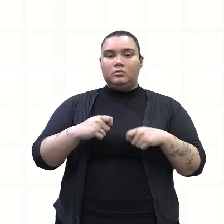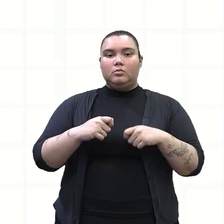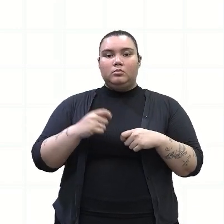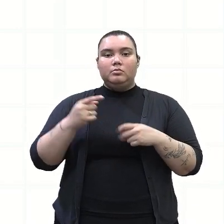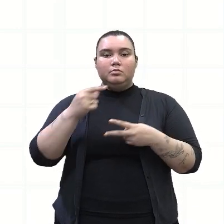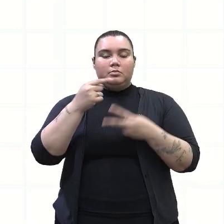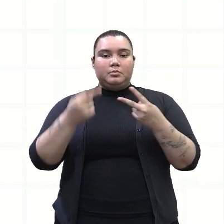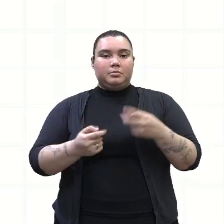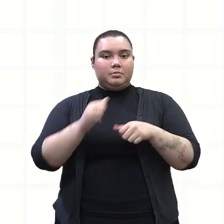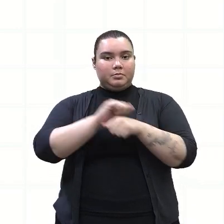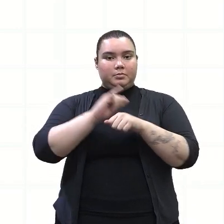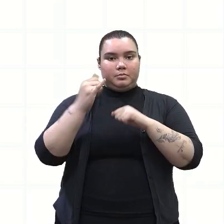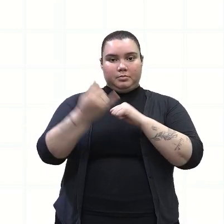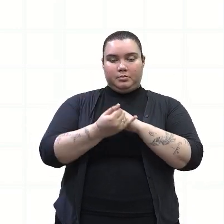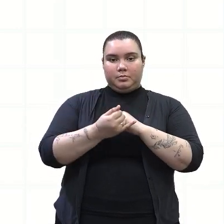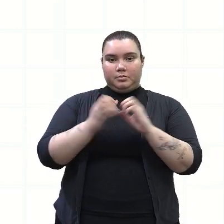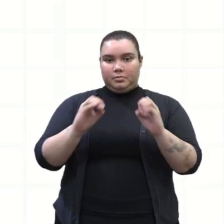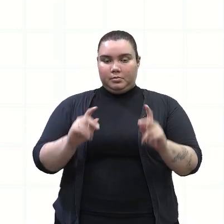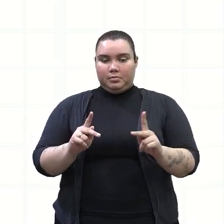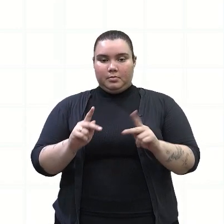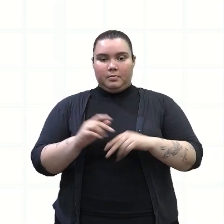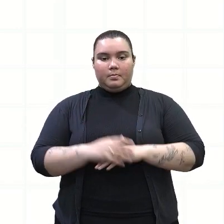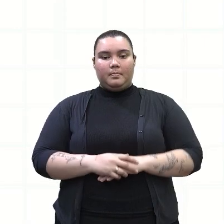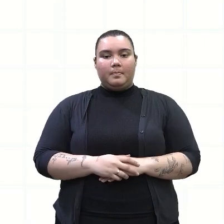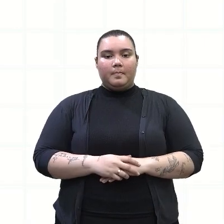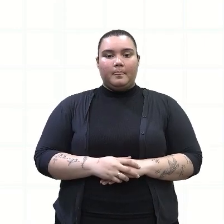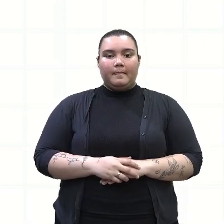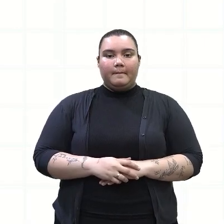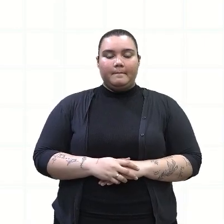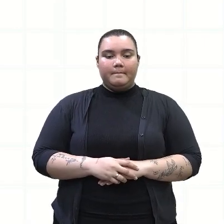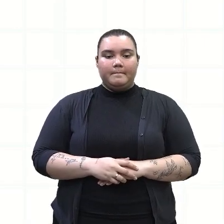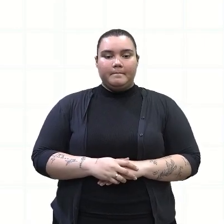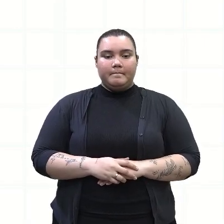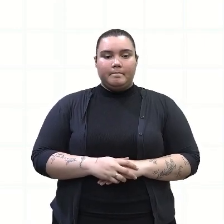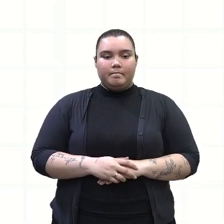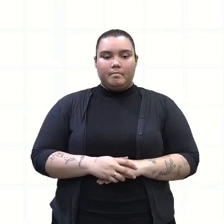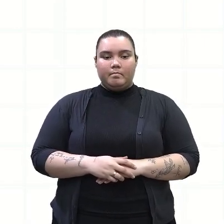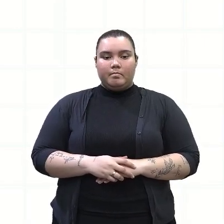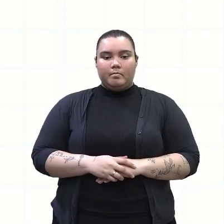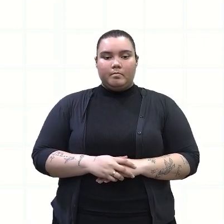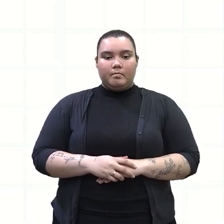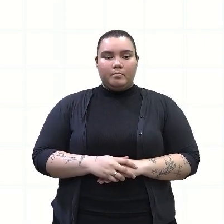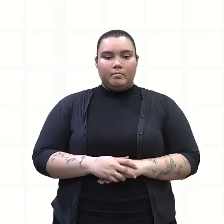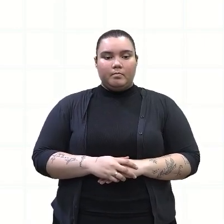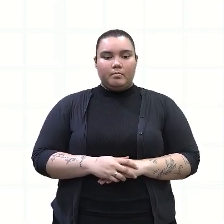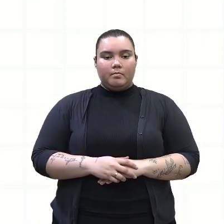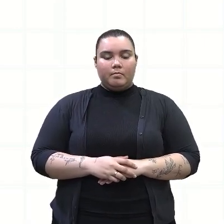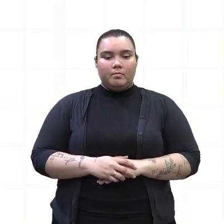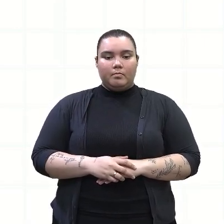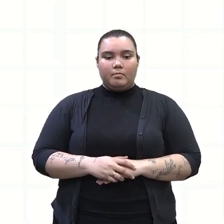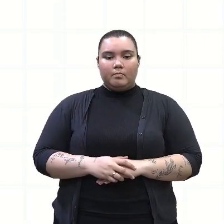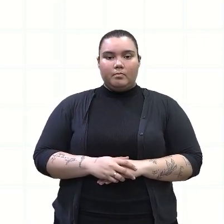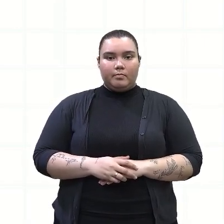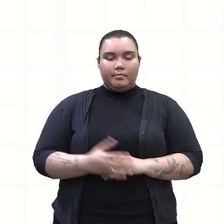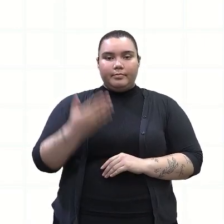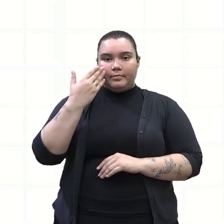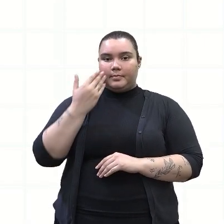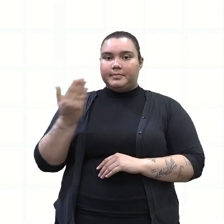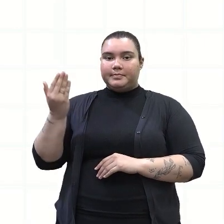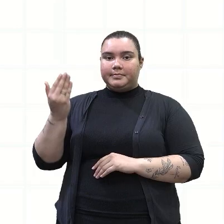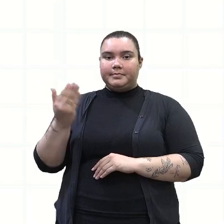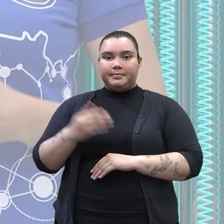estes adjetivos, ok? Então, good, the best. Bad, the worst.